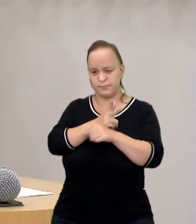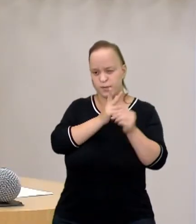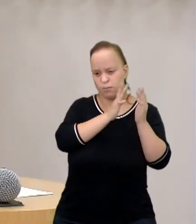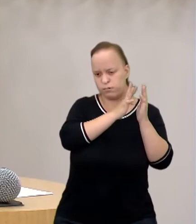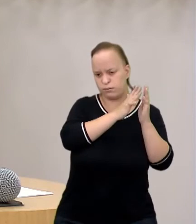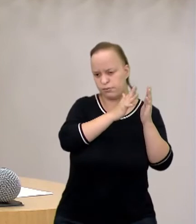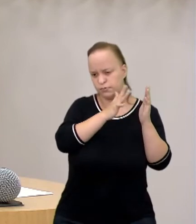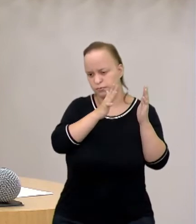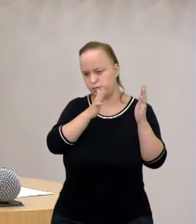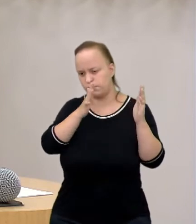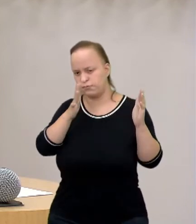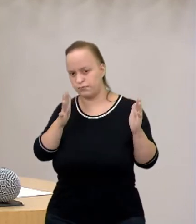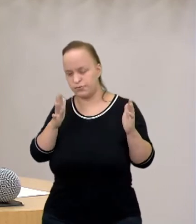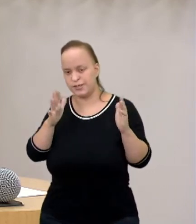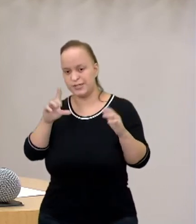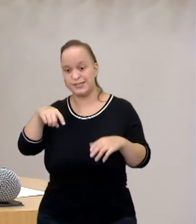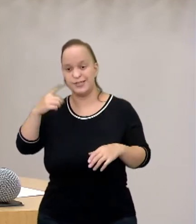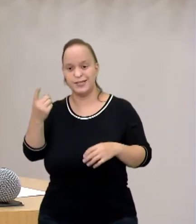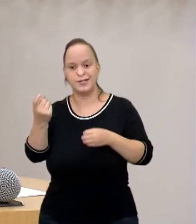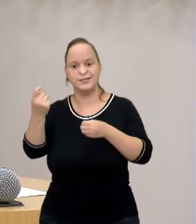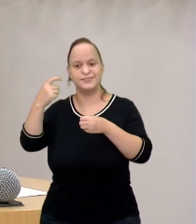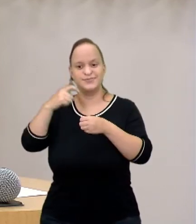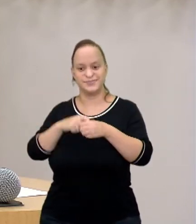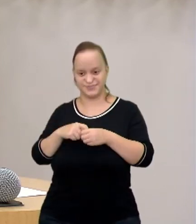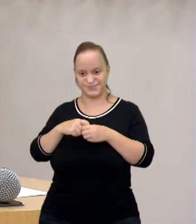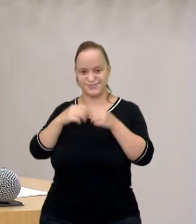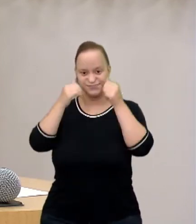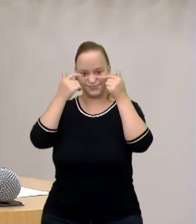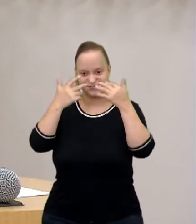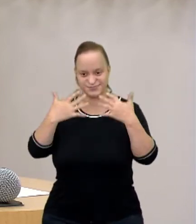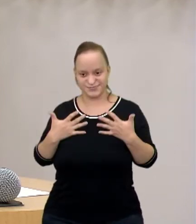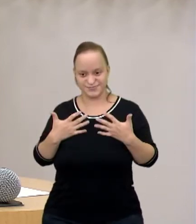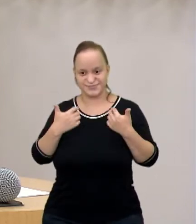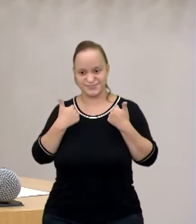publicitários. Depois a gente volta aqui para comentar.